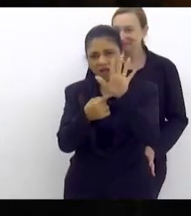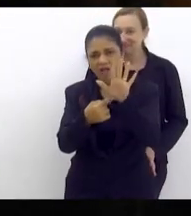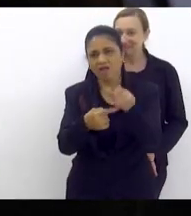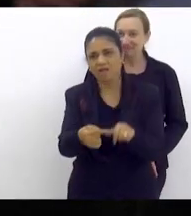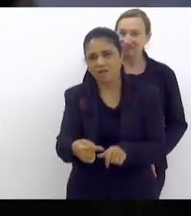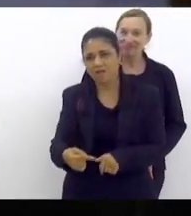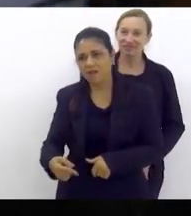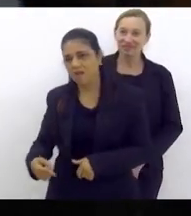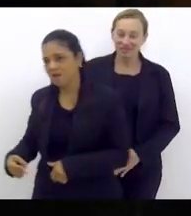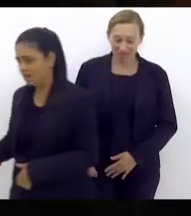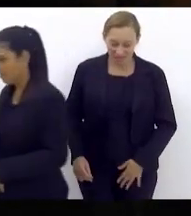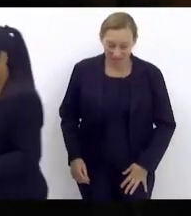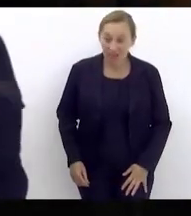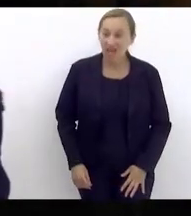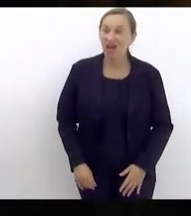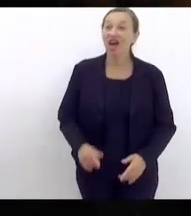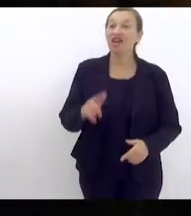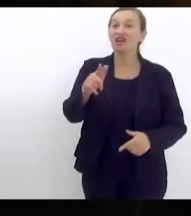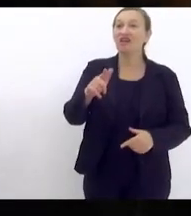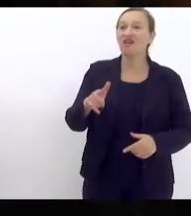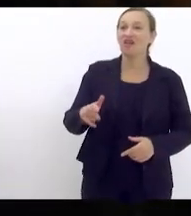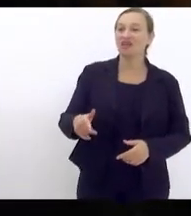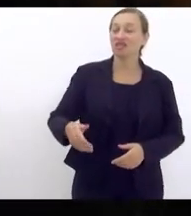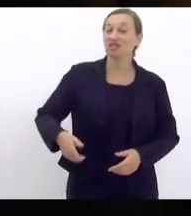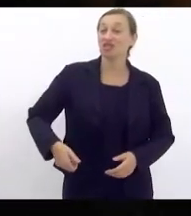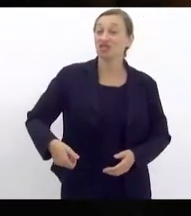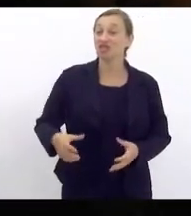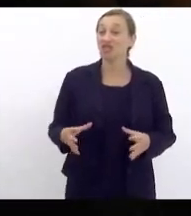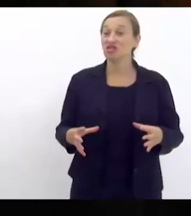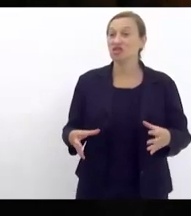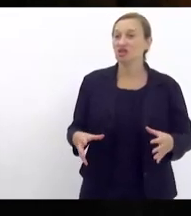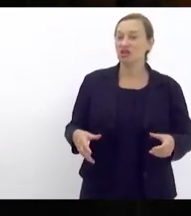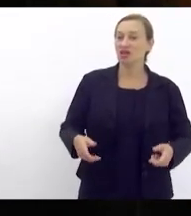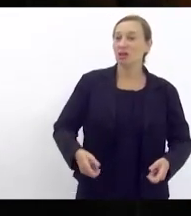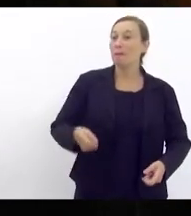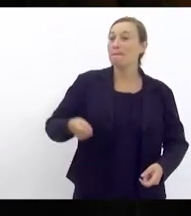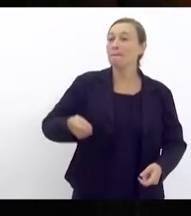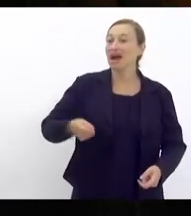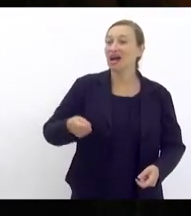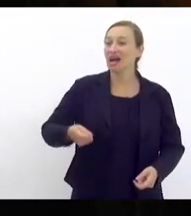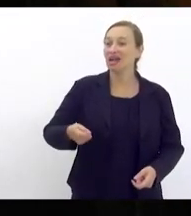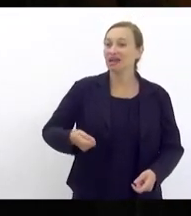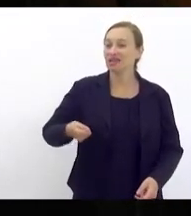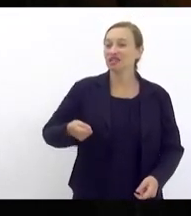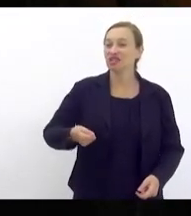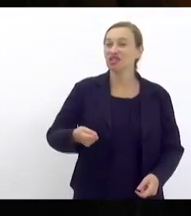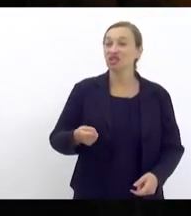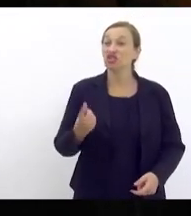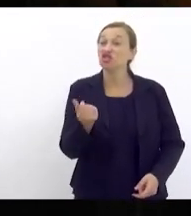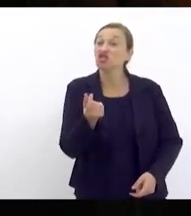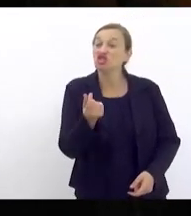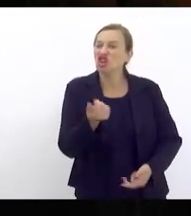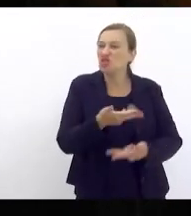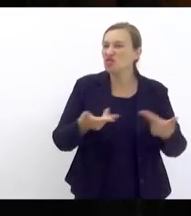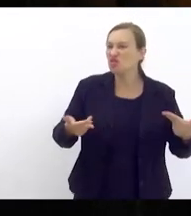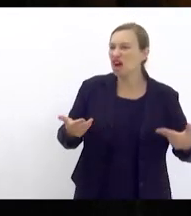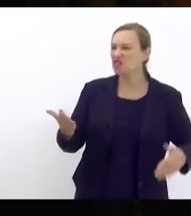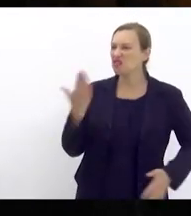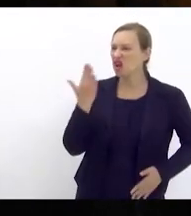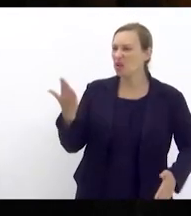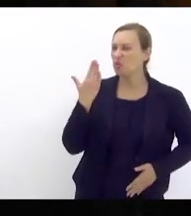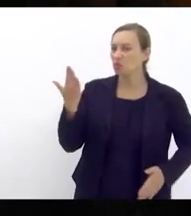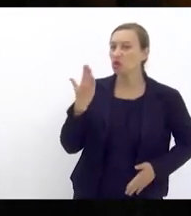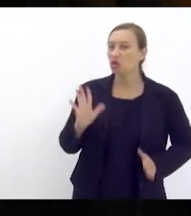uma mala esse dinheiro a polícia federal fazia operação para aprender um monte de vagabundo que a vida inteira roubou o nosso